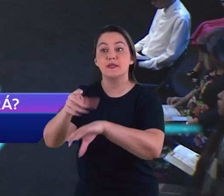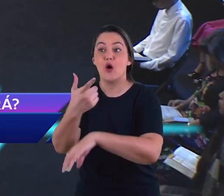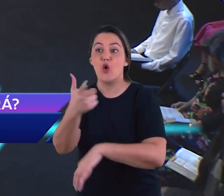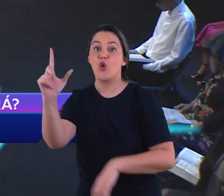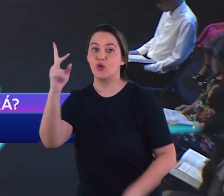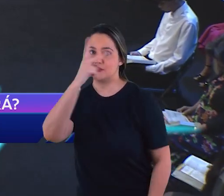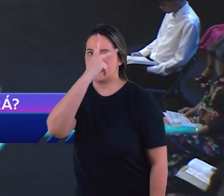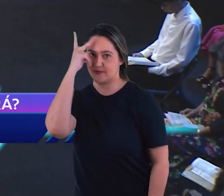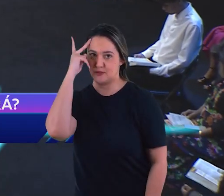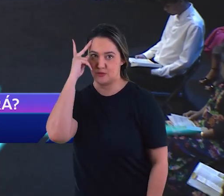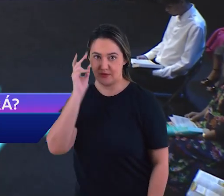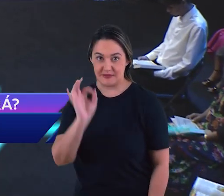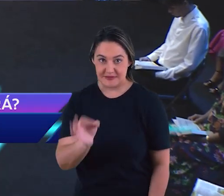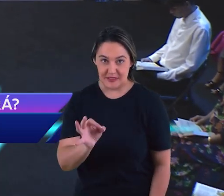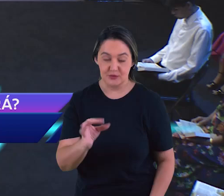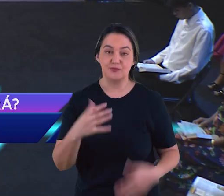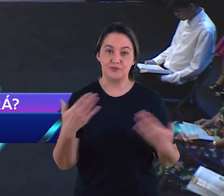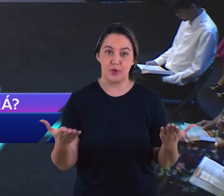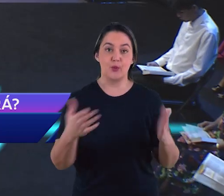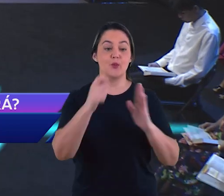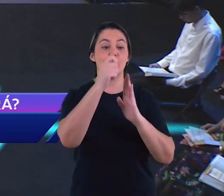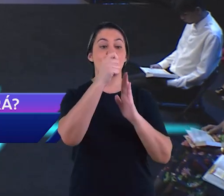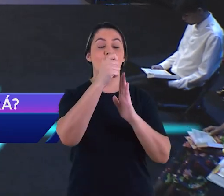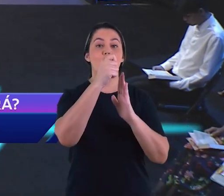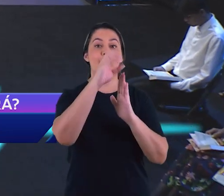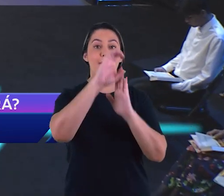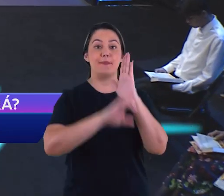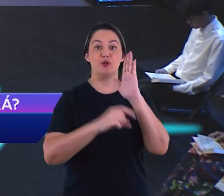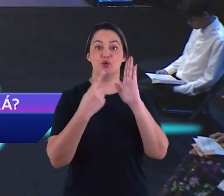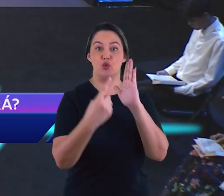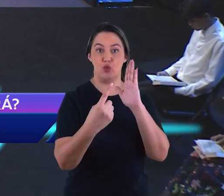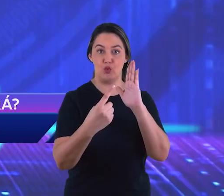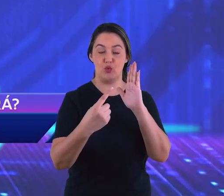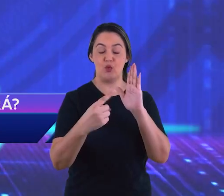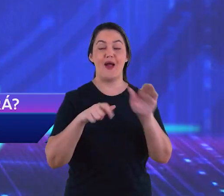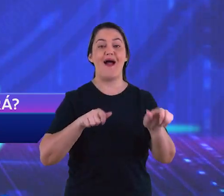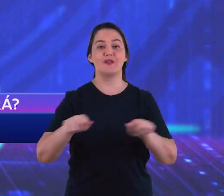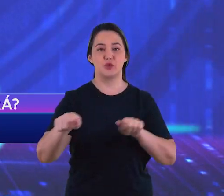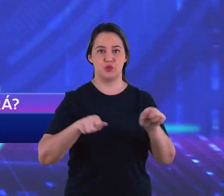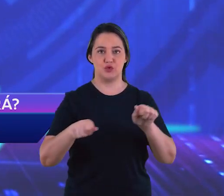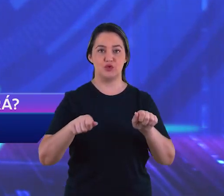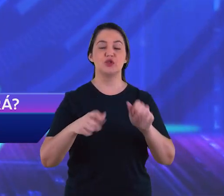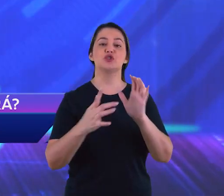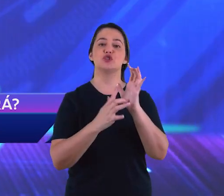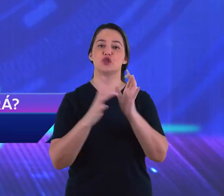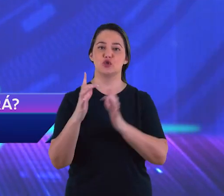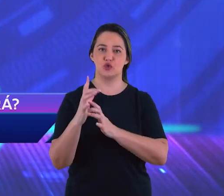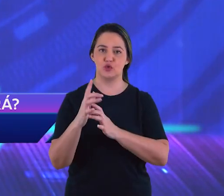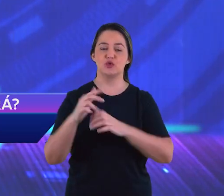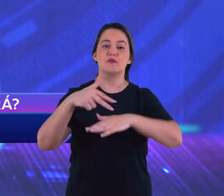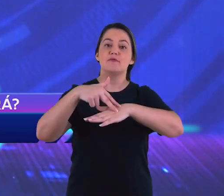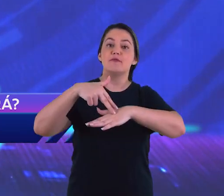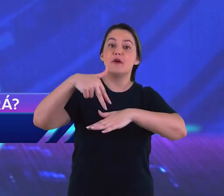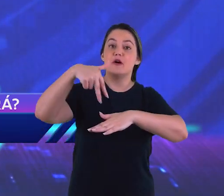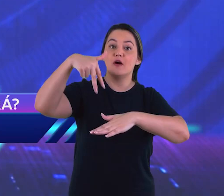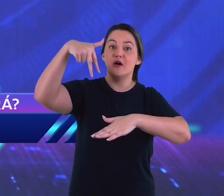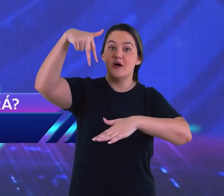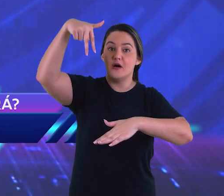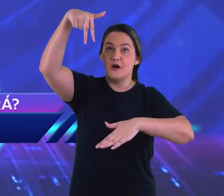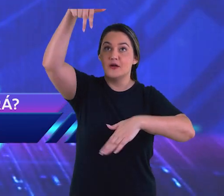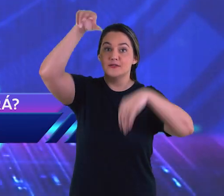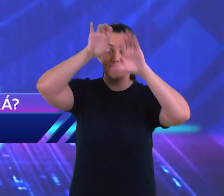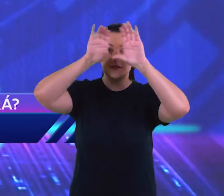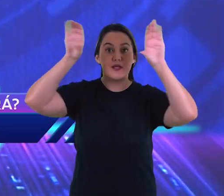outras pessoas. No capítulo 1 de Atos, Jesus está subindo ao céu, ele está voltando para o céu. Então ele veio